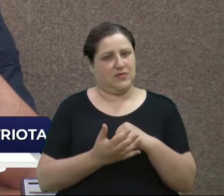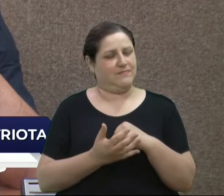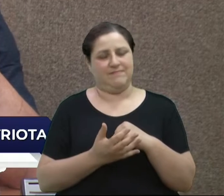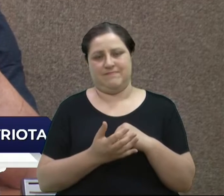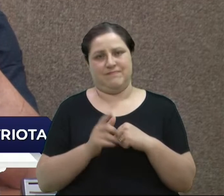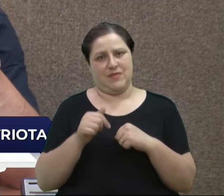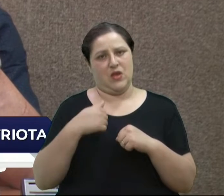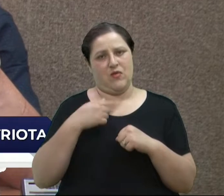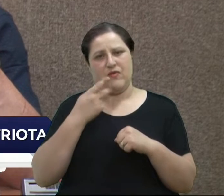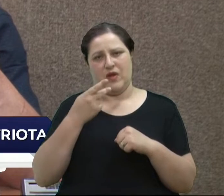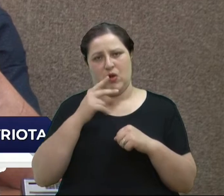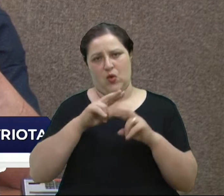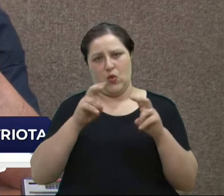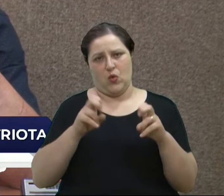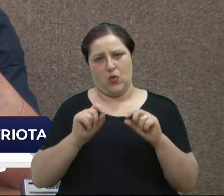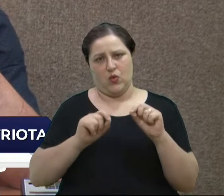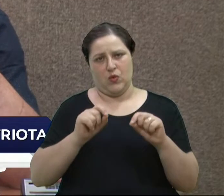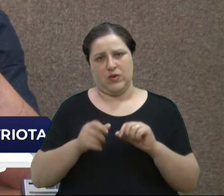na seguinte questão.